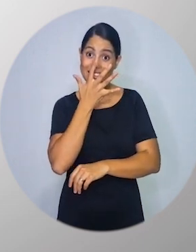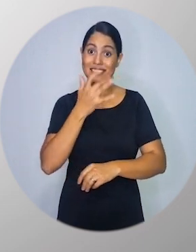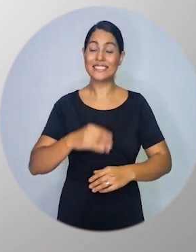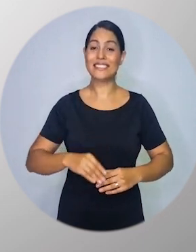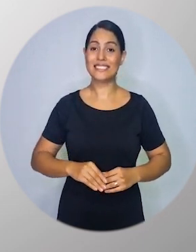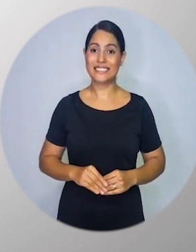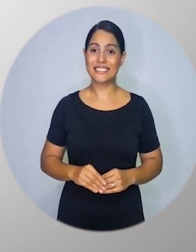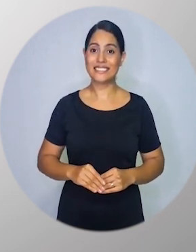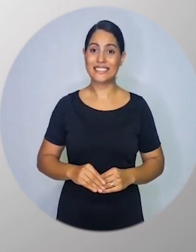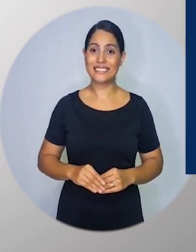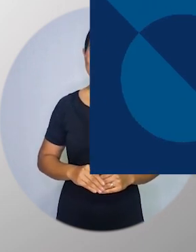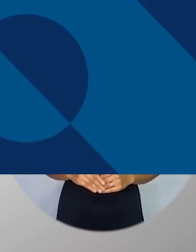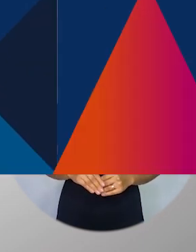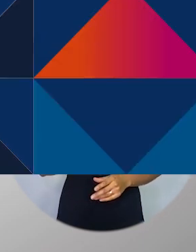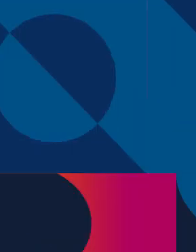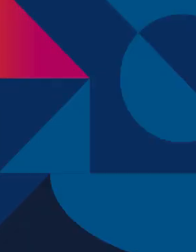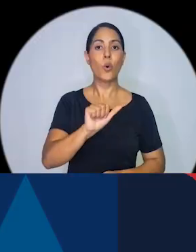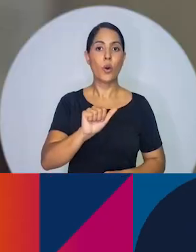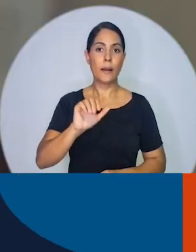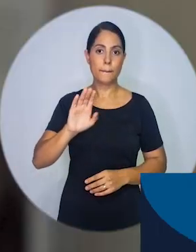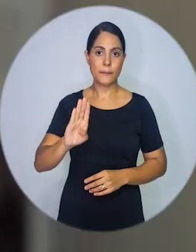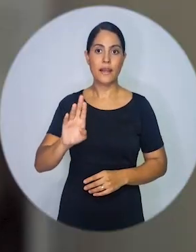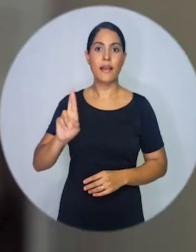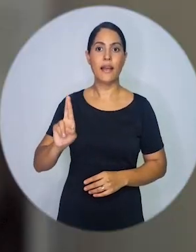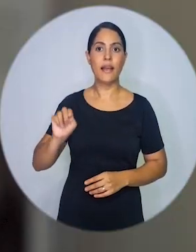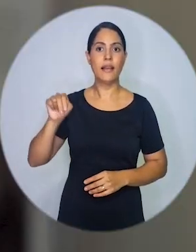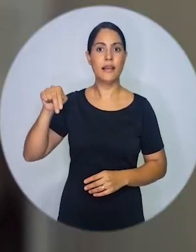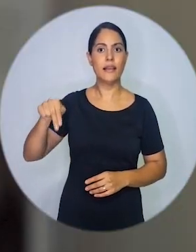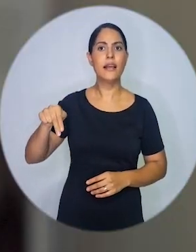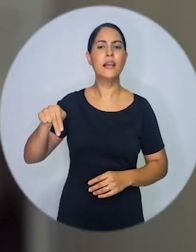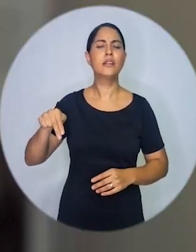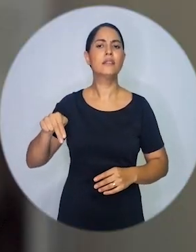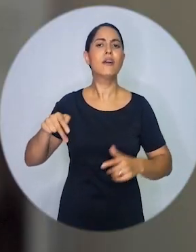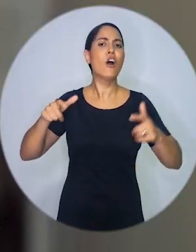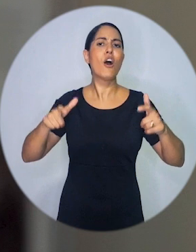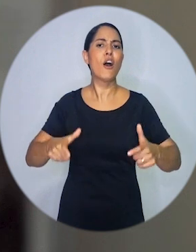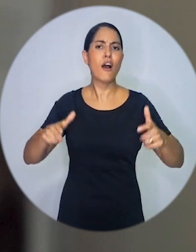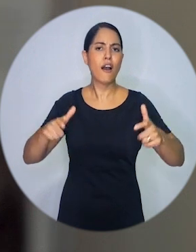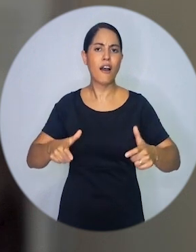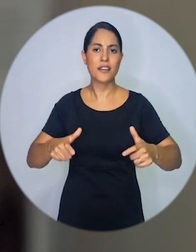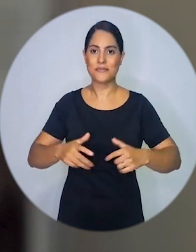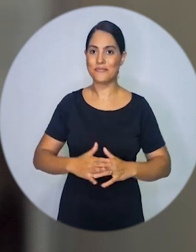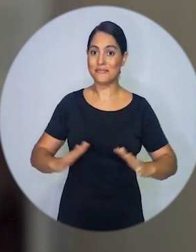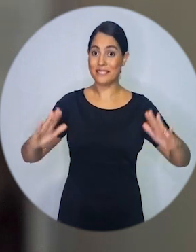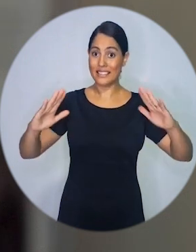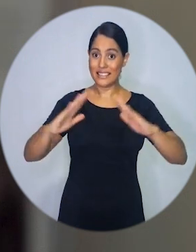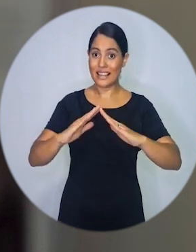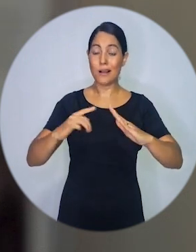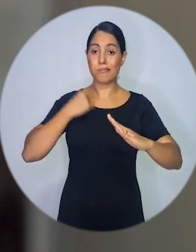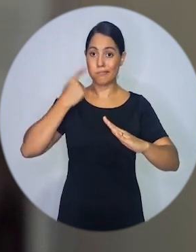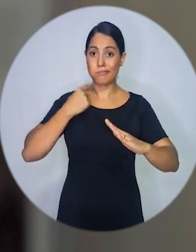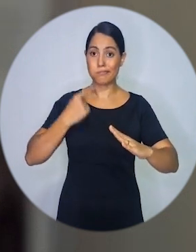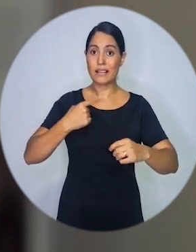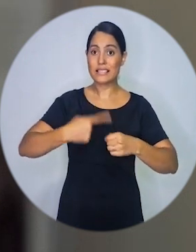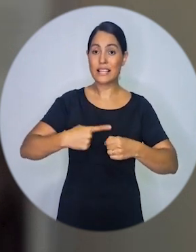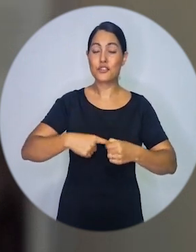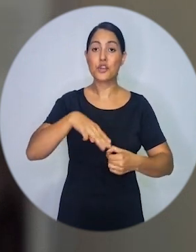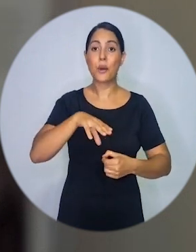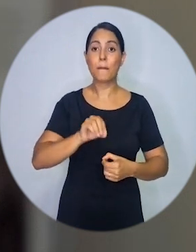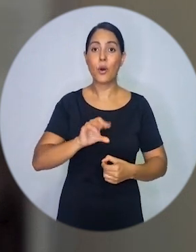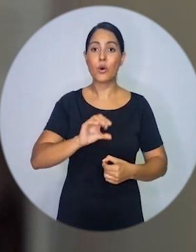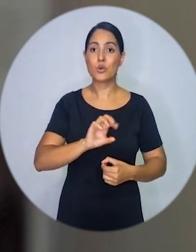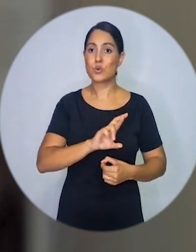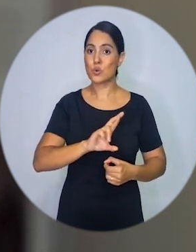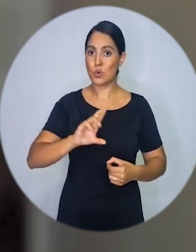editorajc.com.br. Acesse e fique por dentro. A OAB do Rio Grande do Norte inaugurou a Casa da Advocacia em Mossoró. A diretoria do